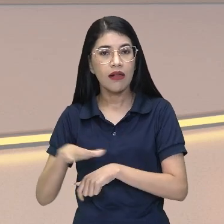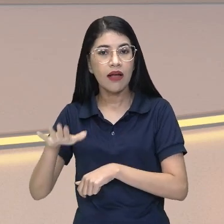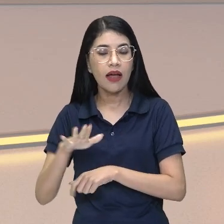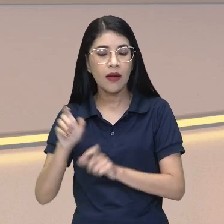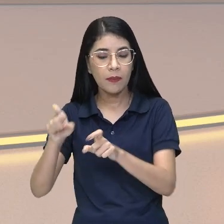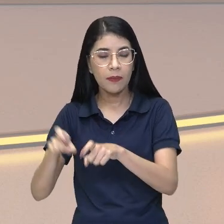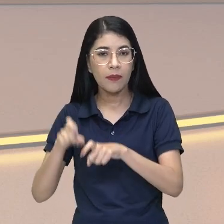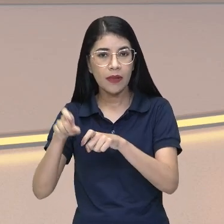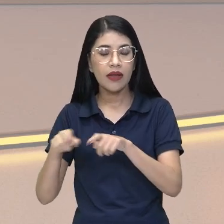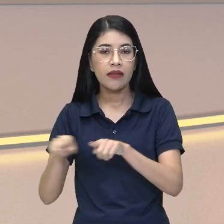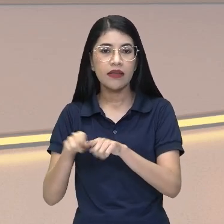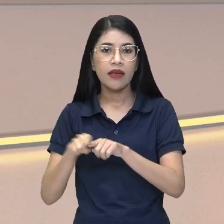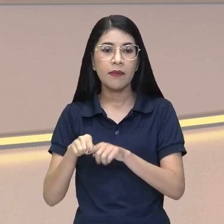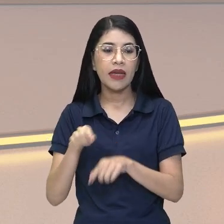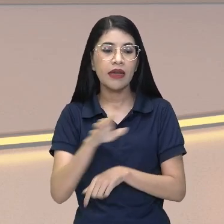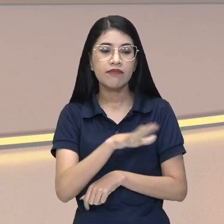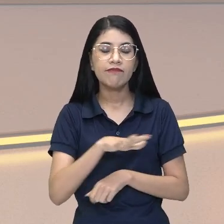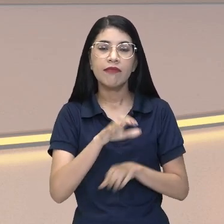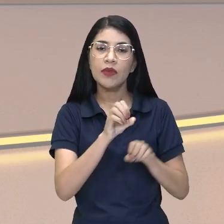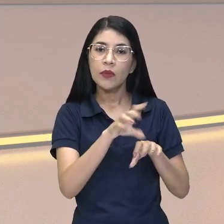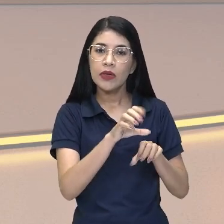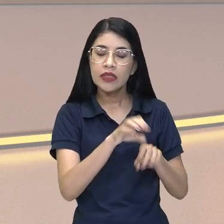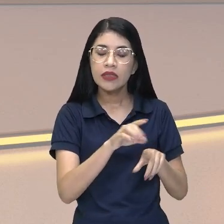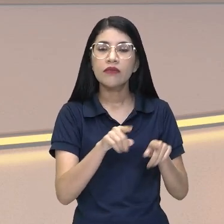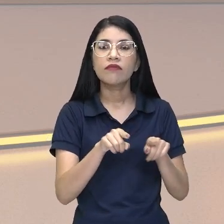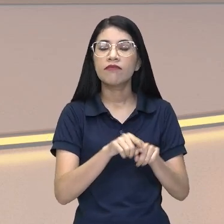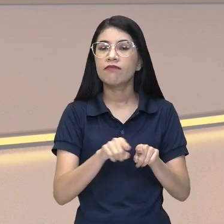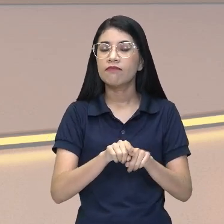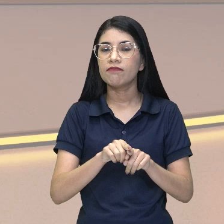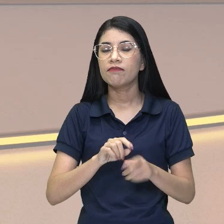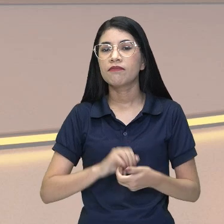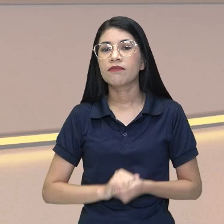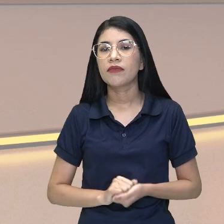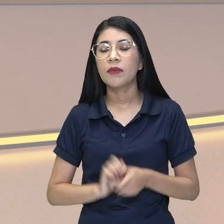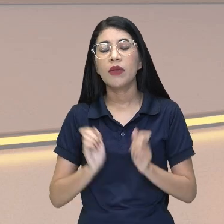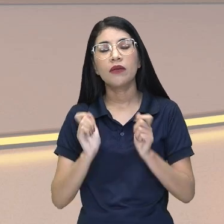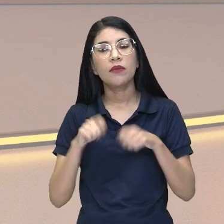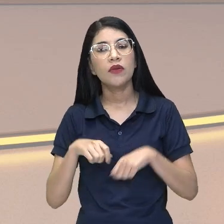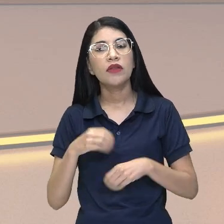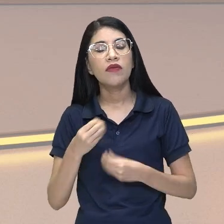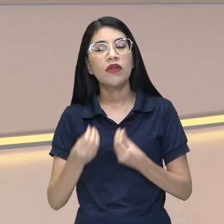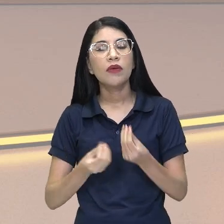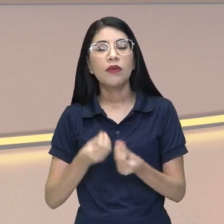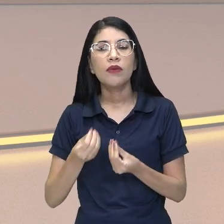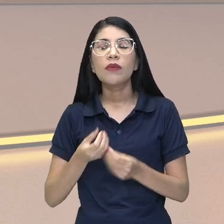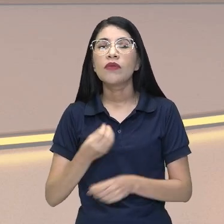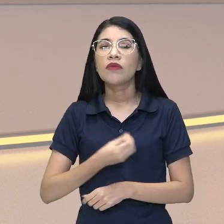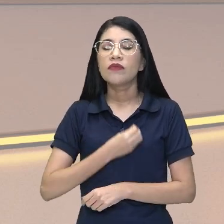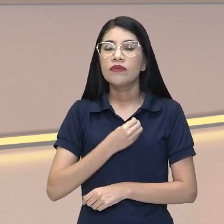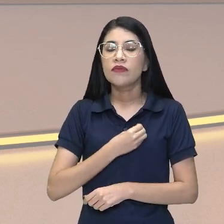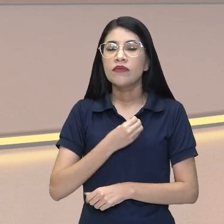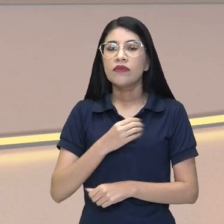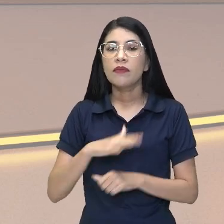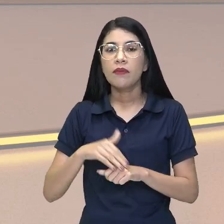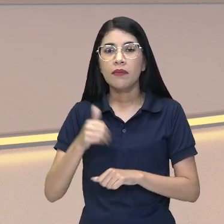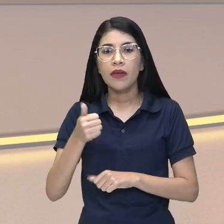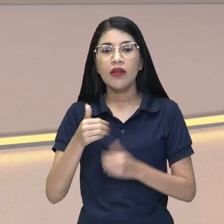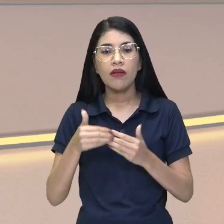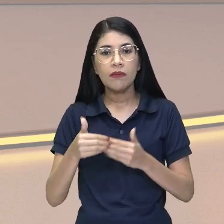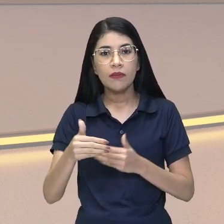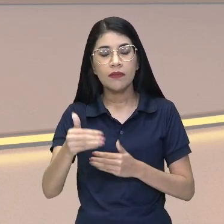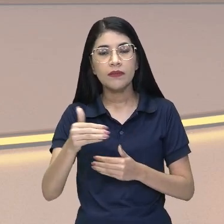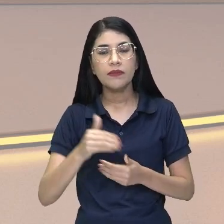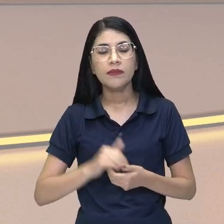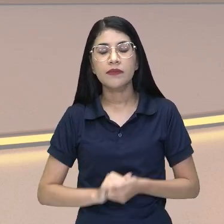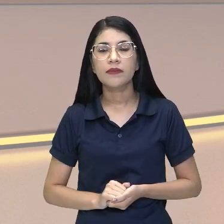na questão da educação, né, para que eles pudessem realmente viver a sua